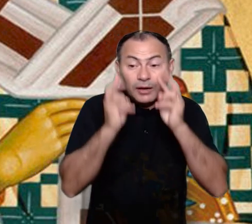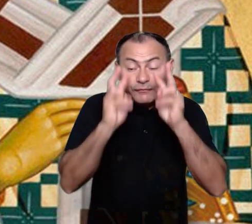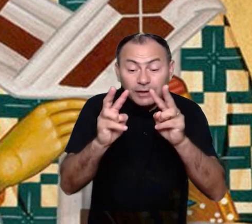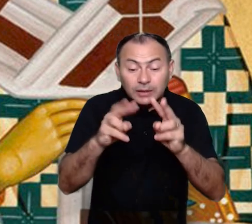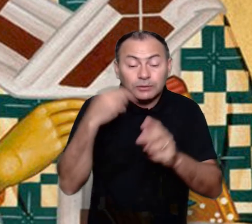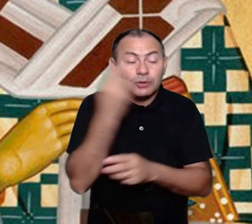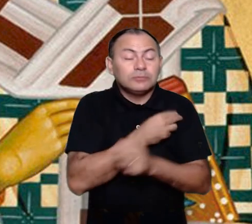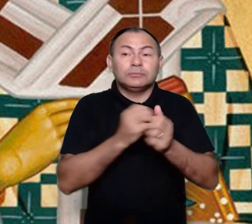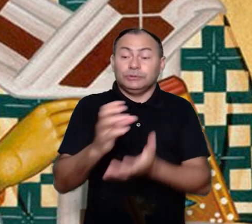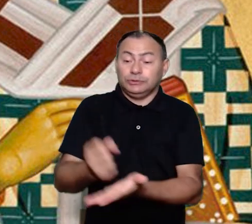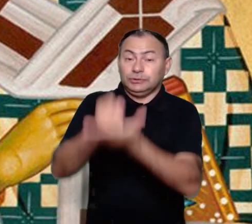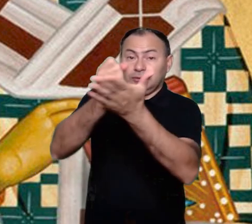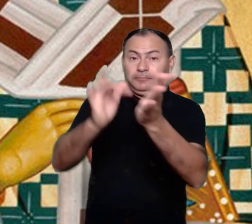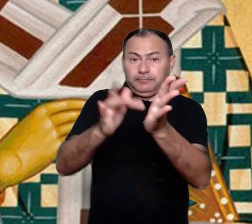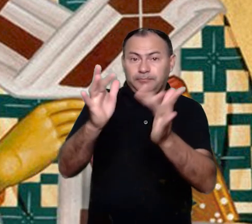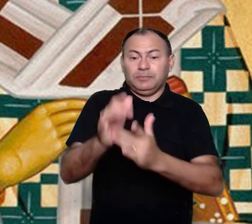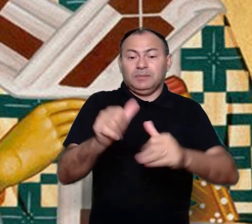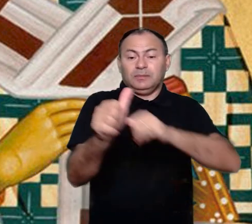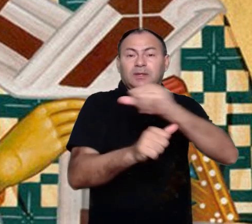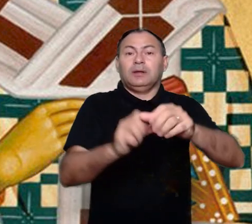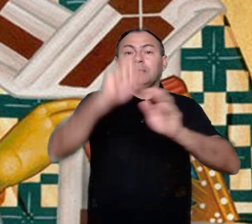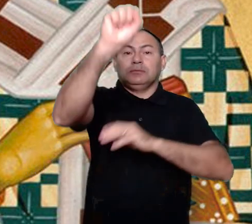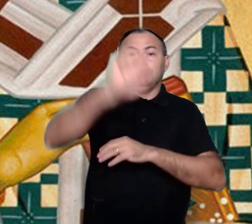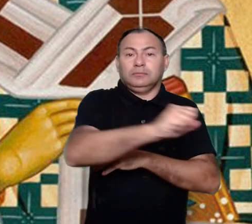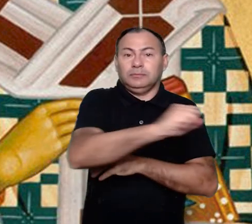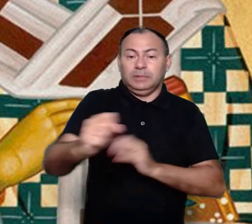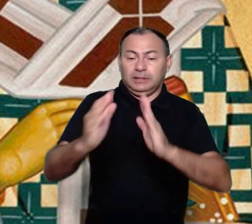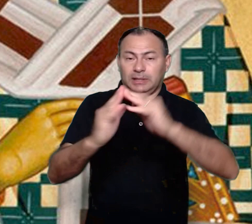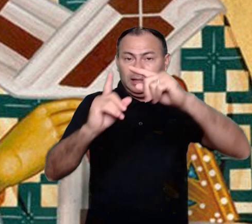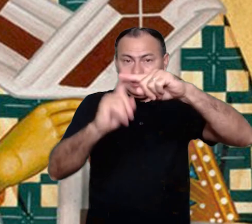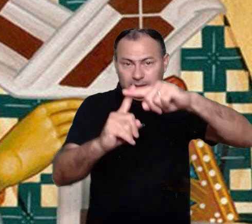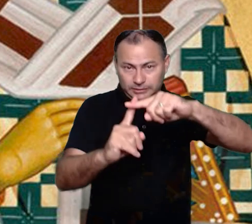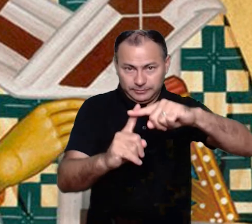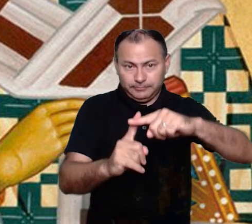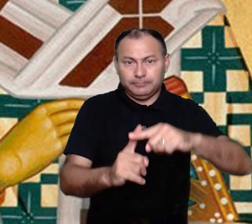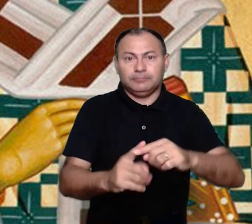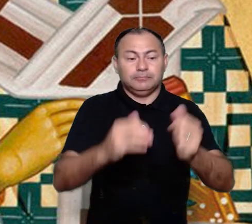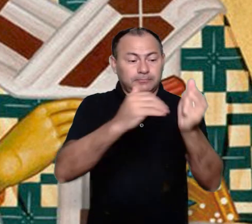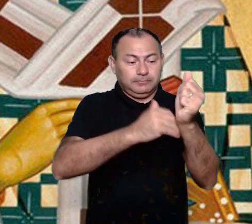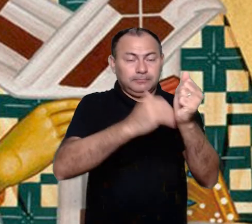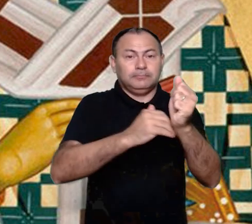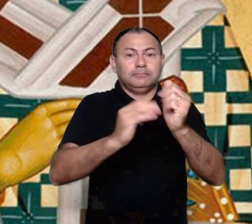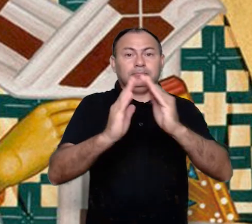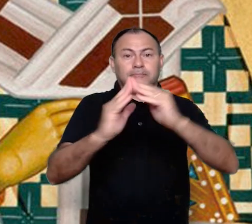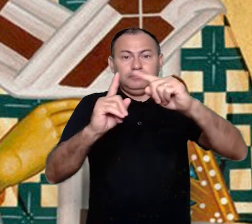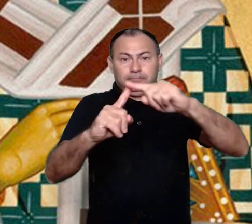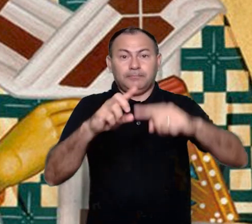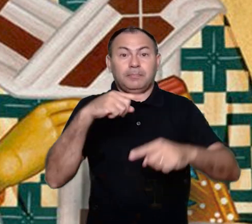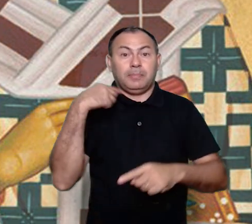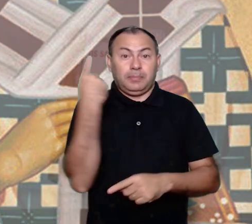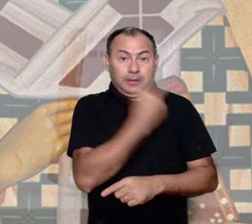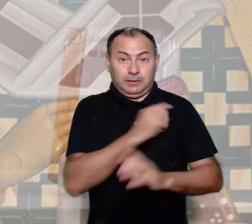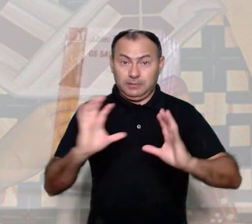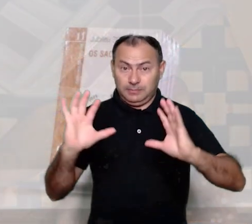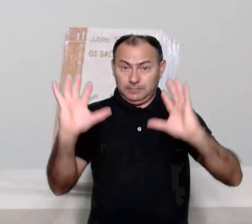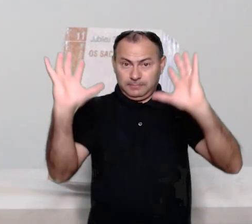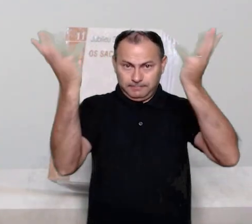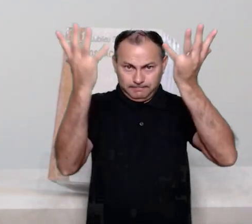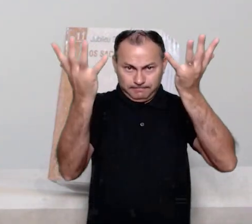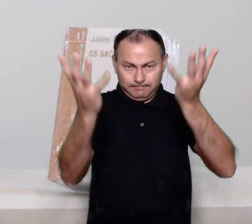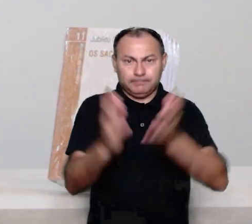era visível no nosso Redentor passou-se aos sacramentos da Igreja, aos mistérios da Igreja, aquilo que nós